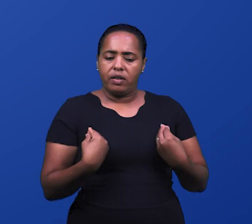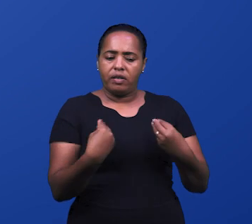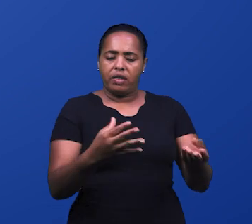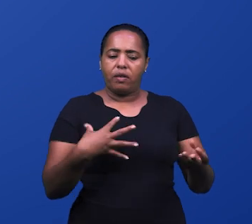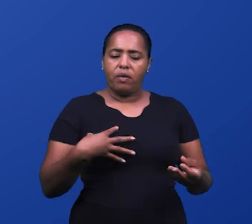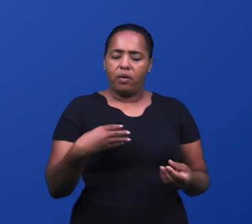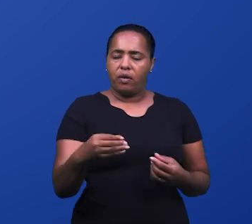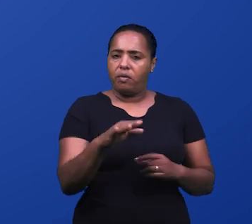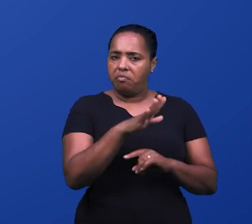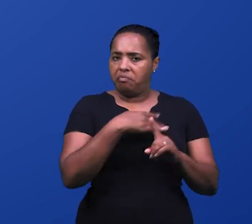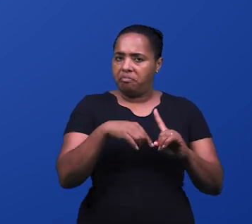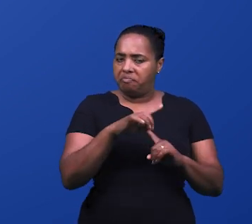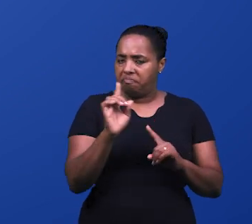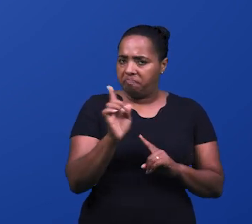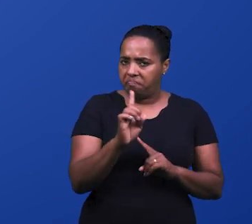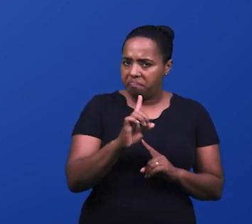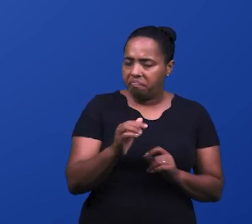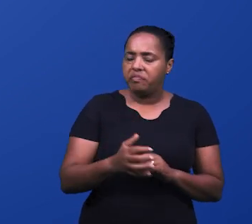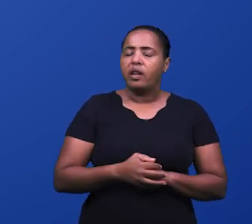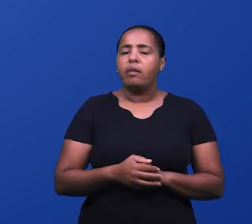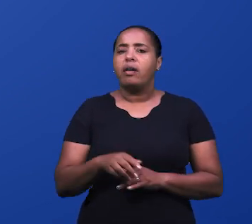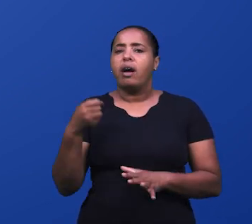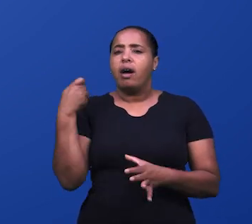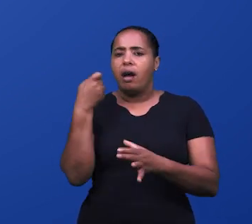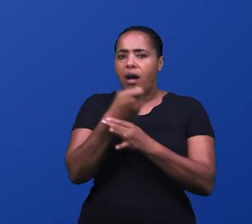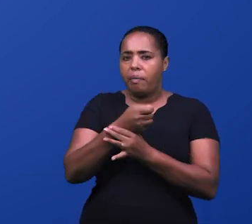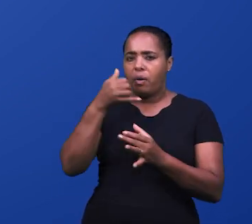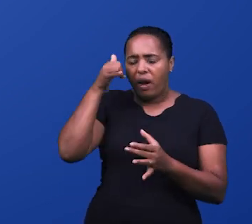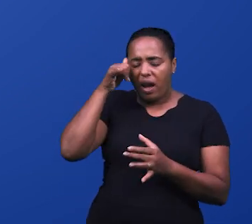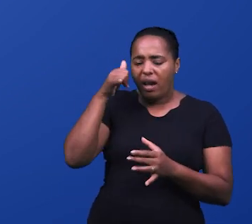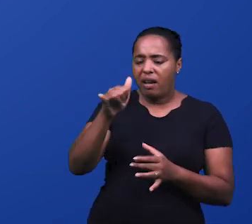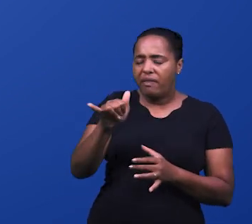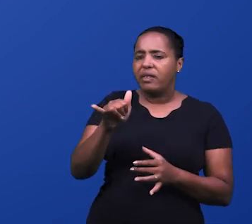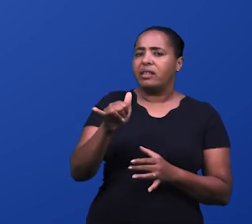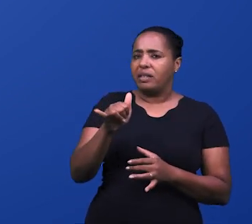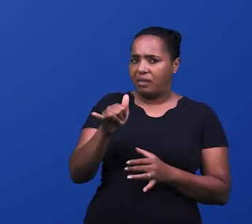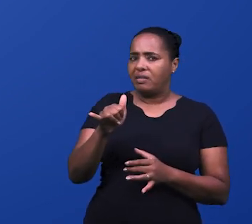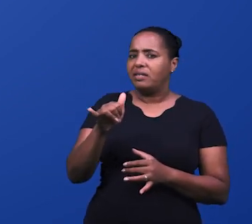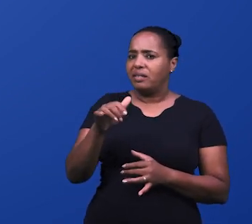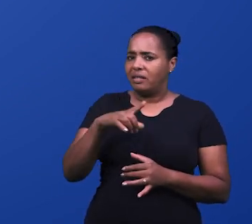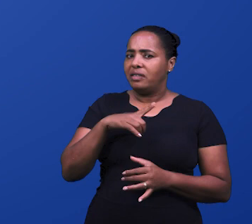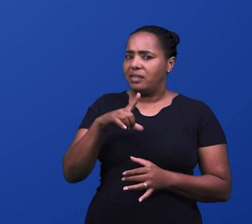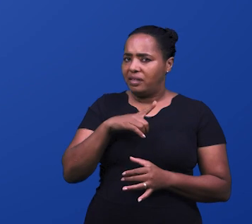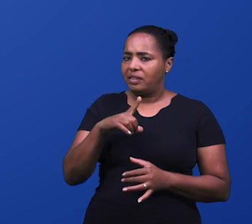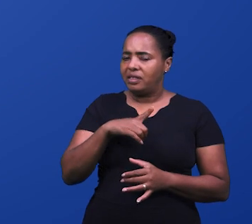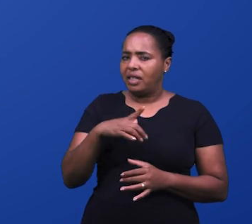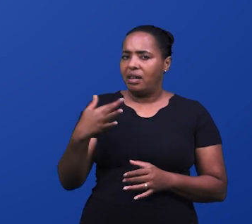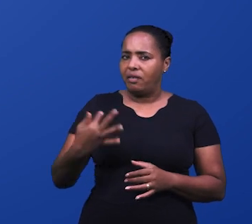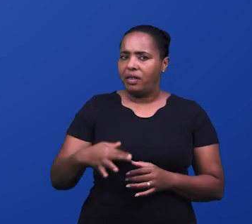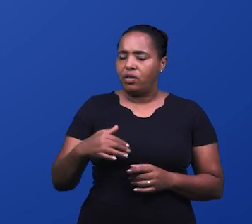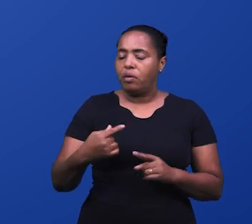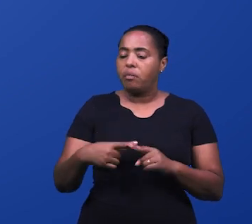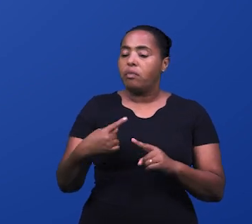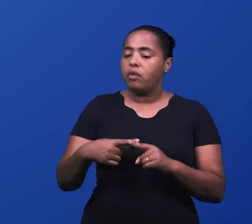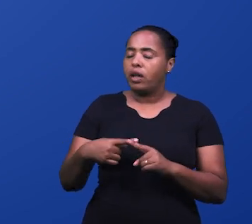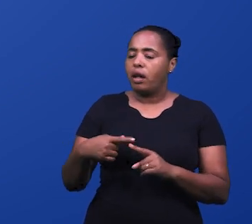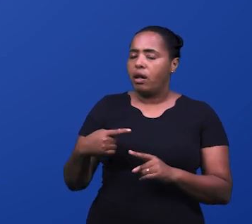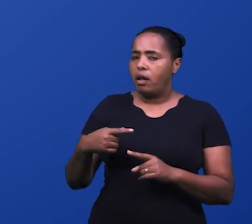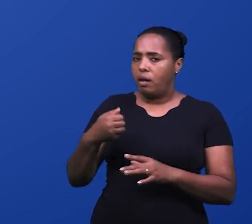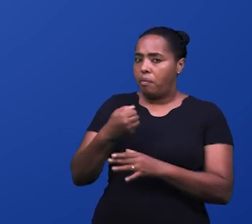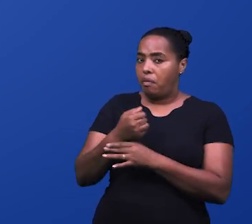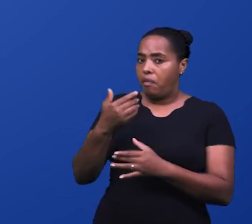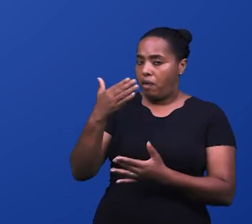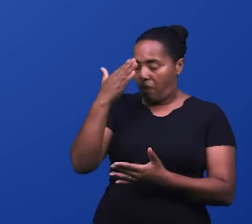sacrifício. Abraão foi poupado porque, além do amor que Deus tinha pela vida dele, ele creu. Mas